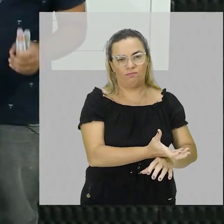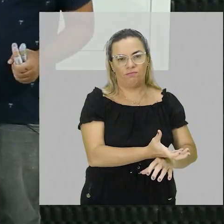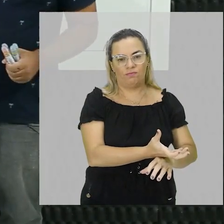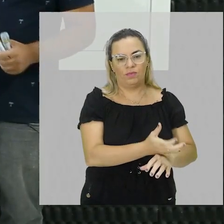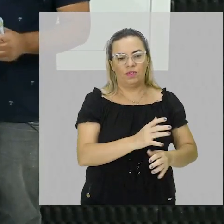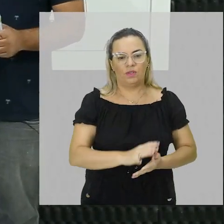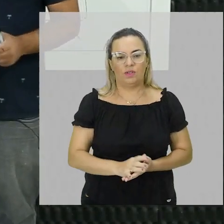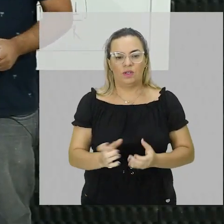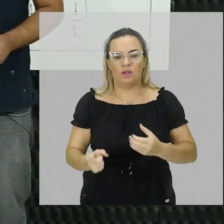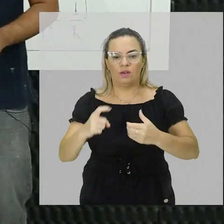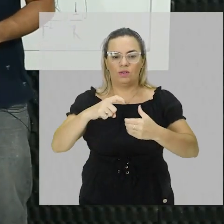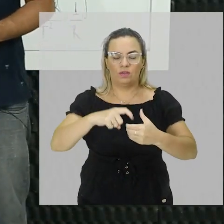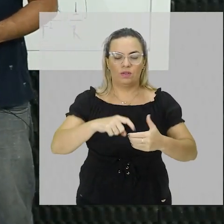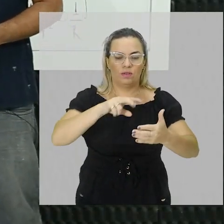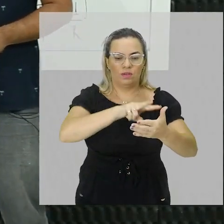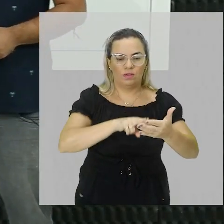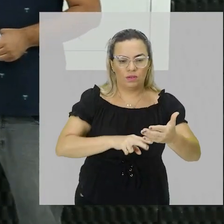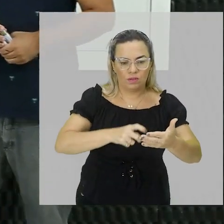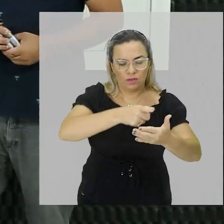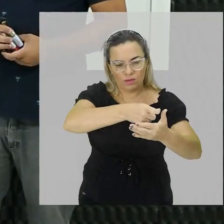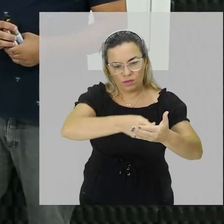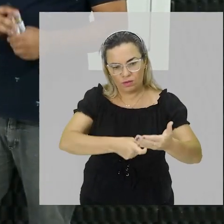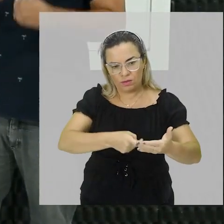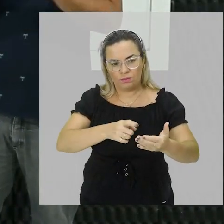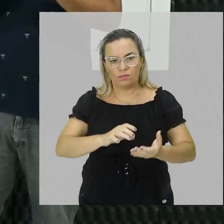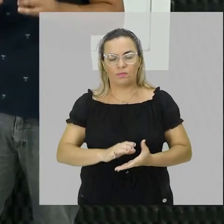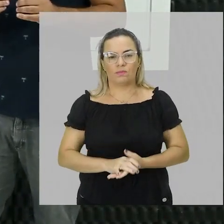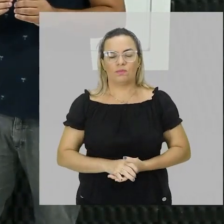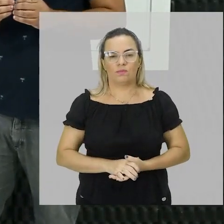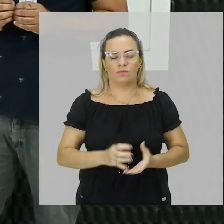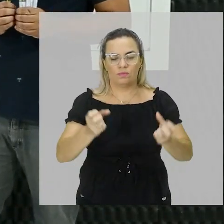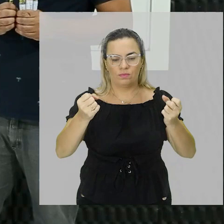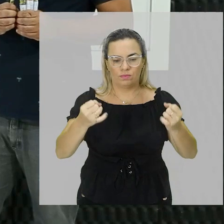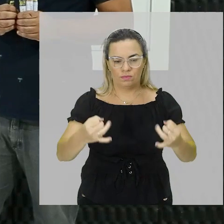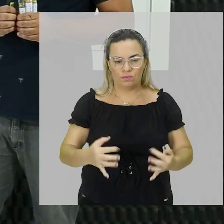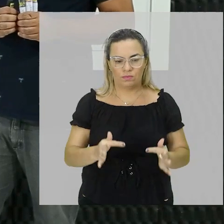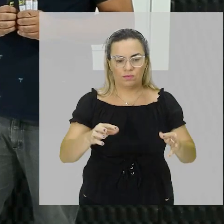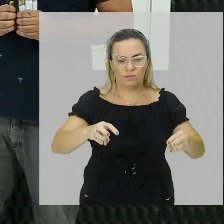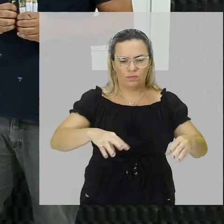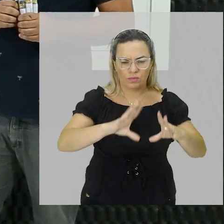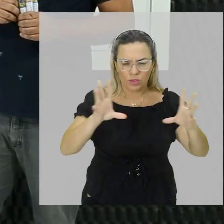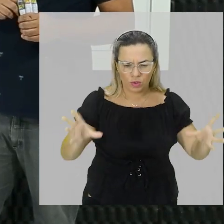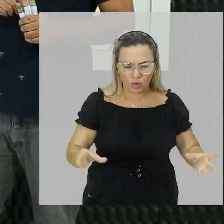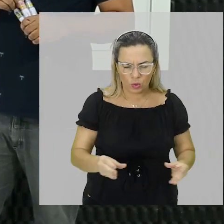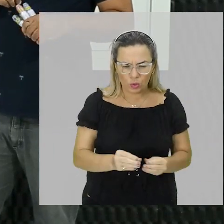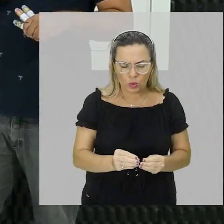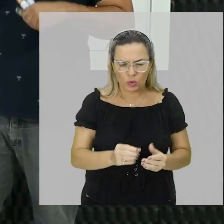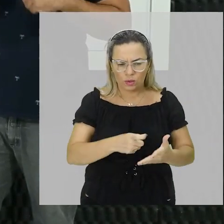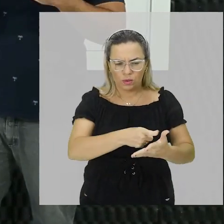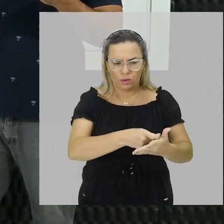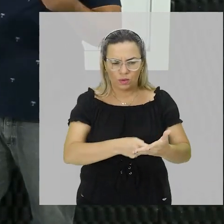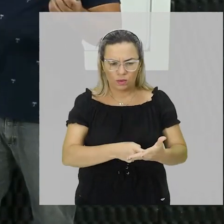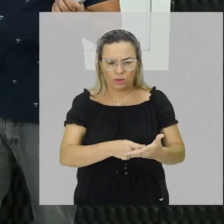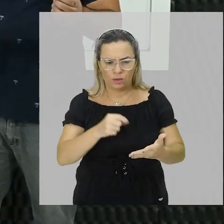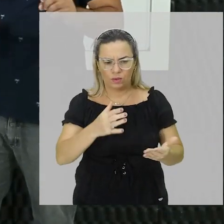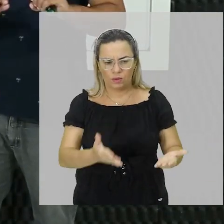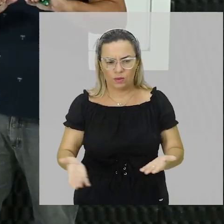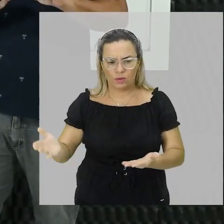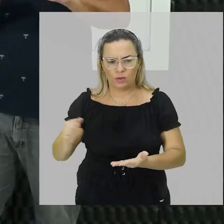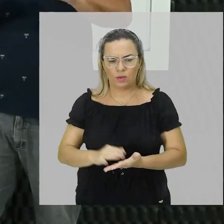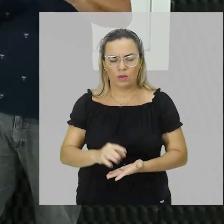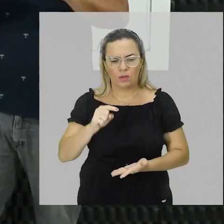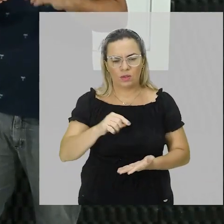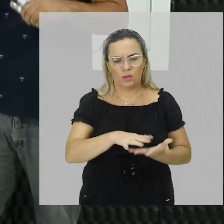for retornar lá para a questão, então ele diz o seguinte, ó, lá no final do texto, né? Nesta